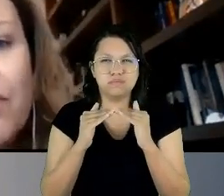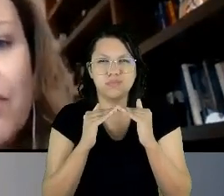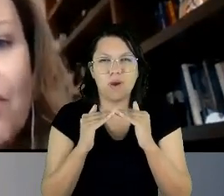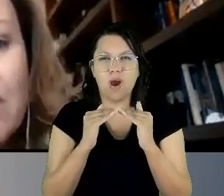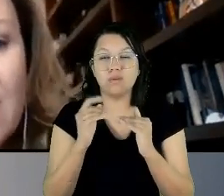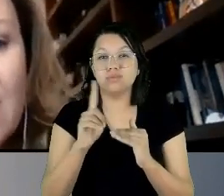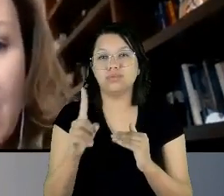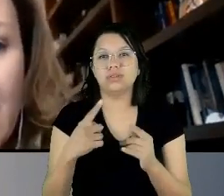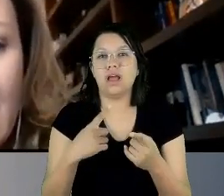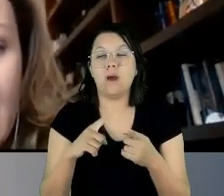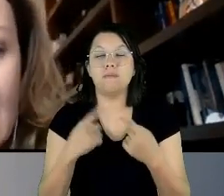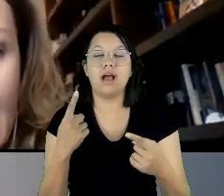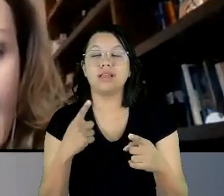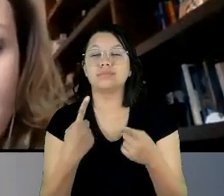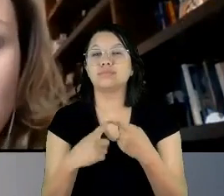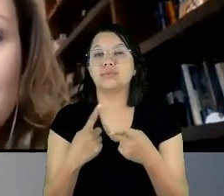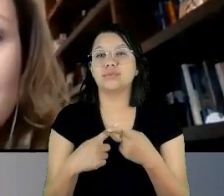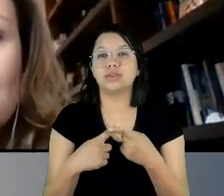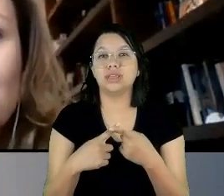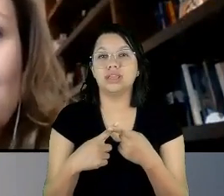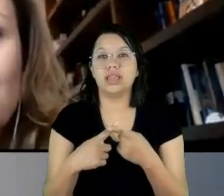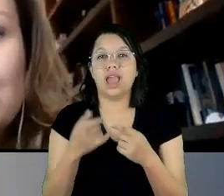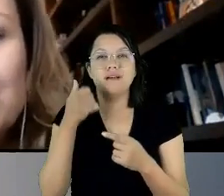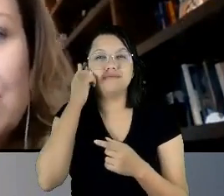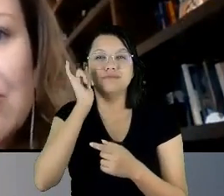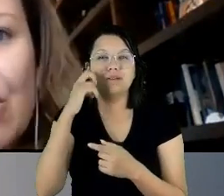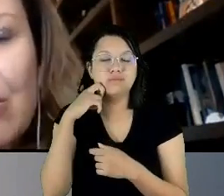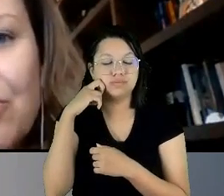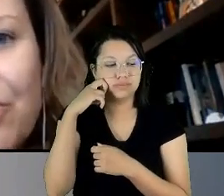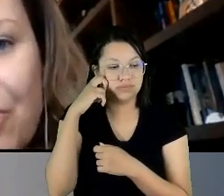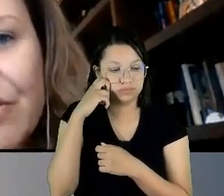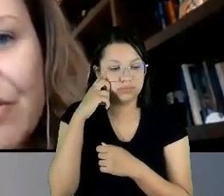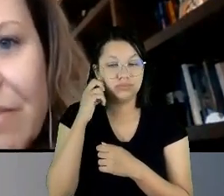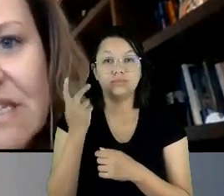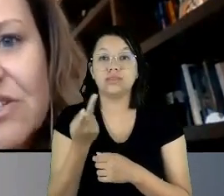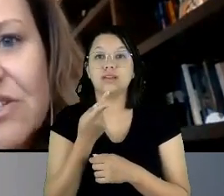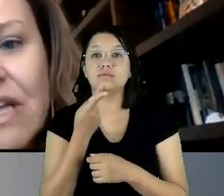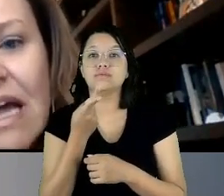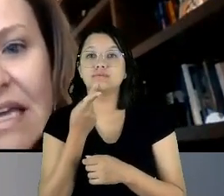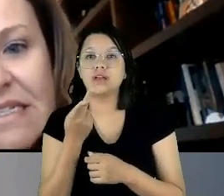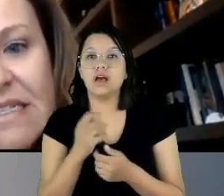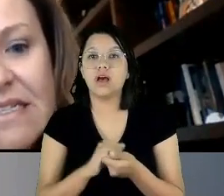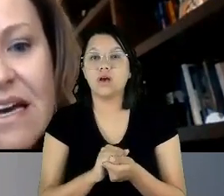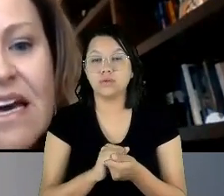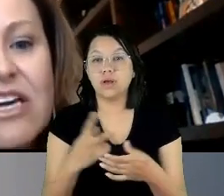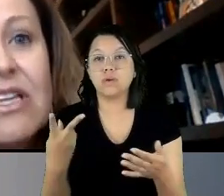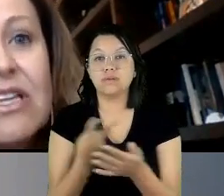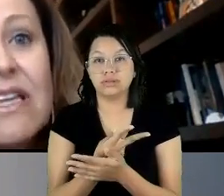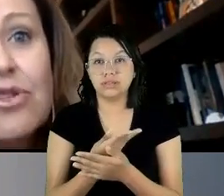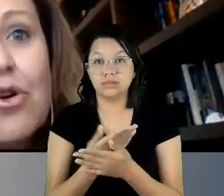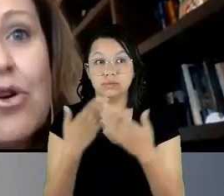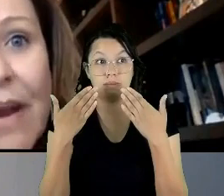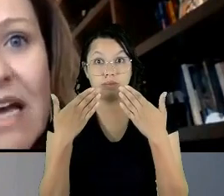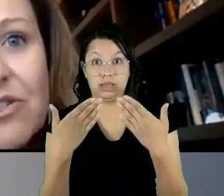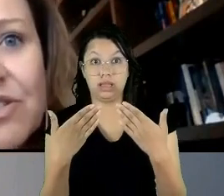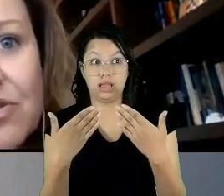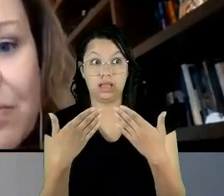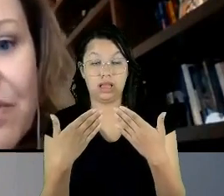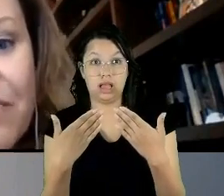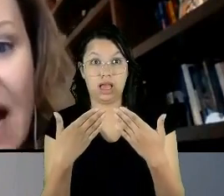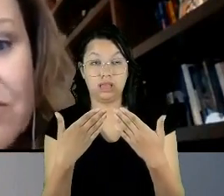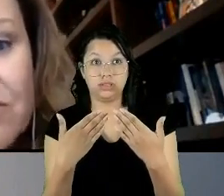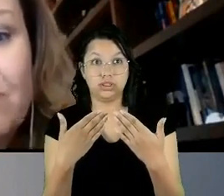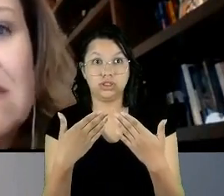como lembrou ontem a colega Raicler, quando nos contou de um episódio que ocorreu na presença de jornalistas, que de tão surpresos